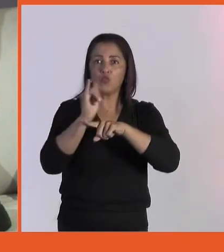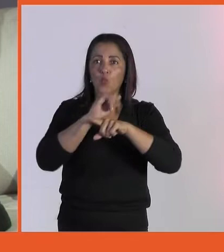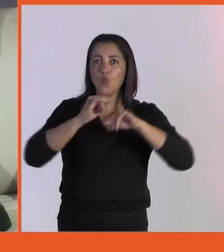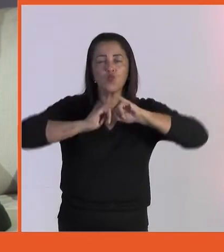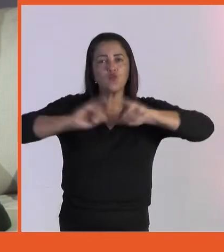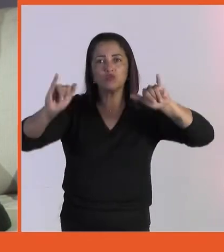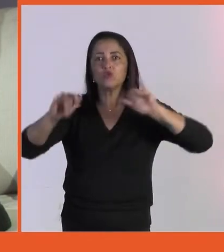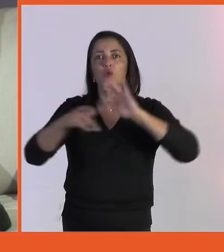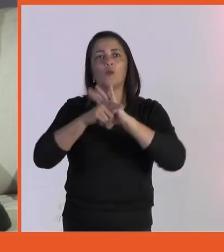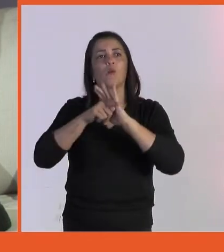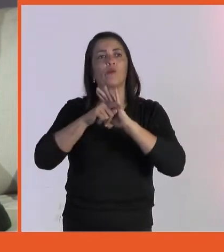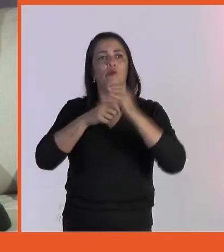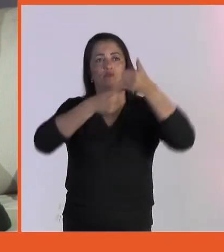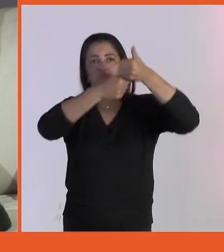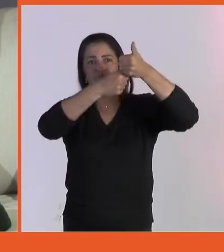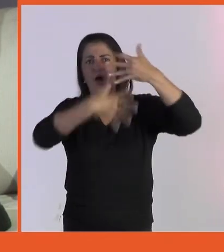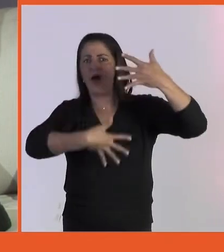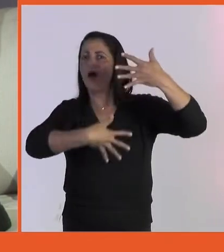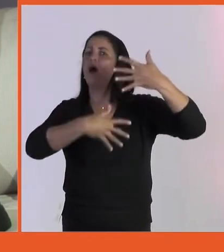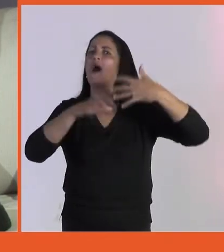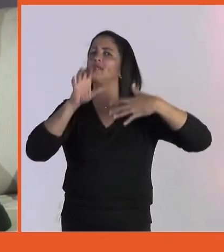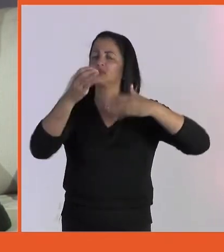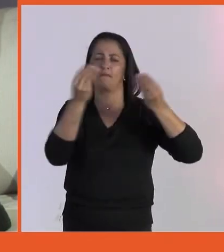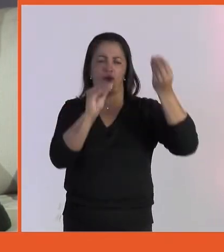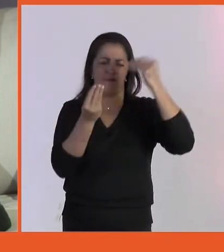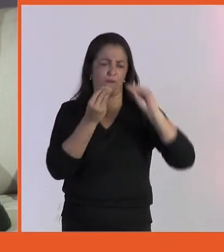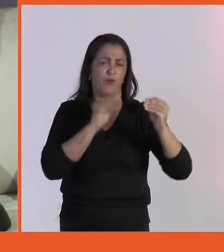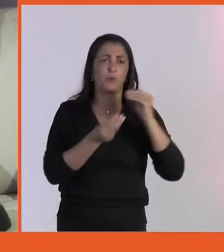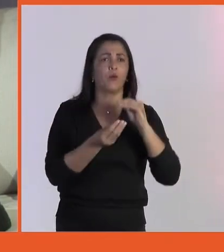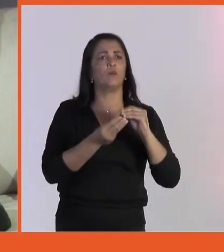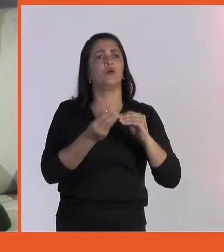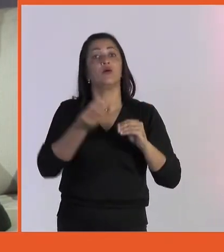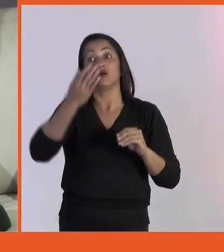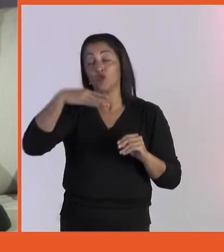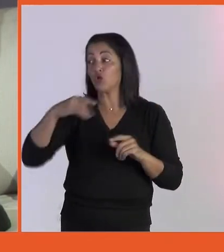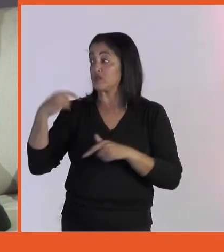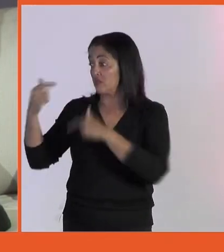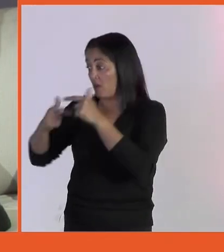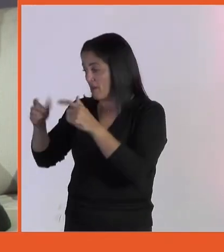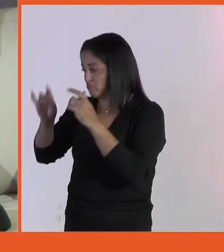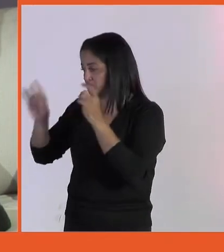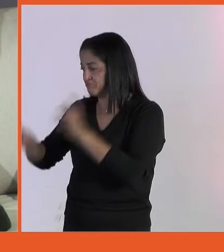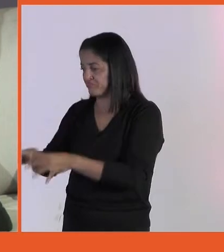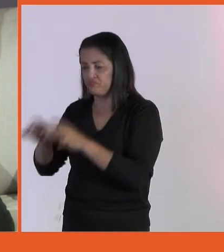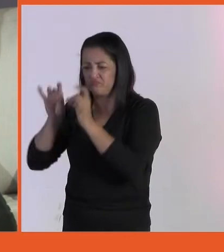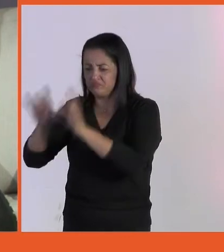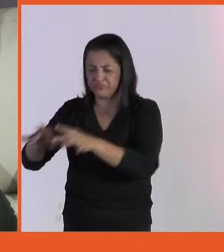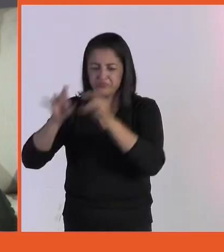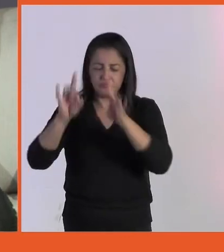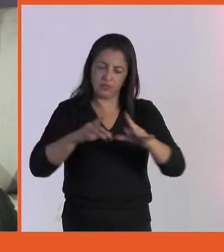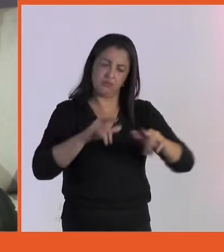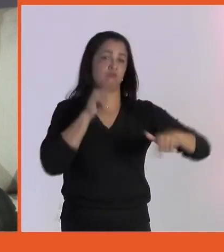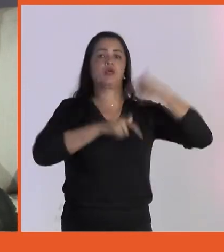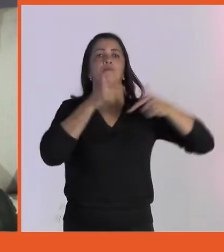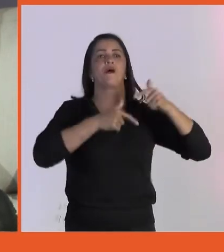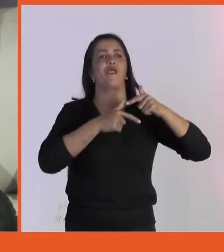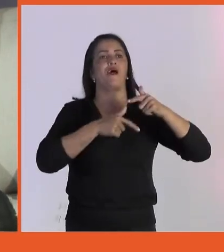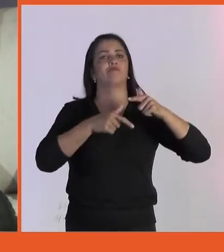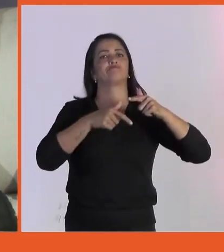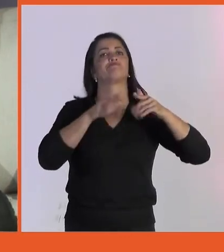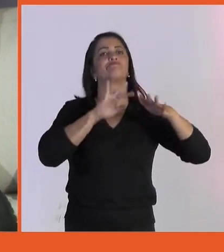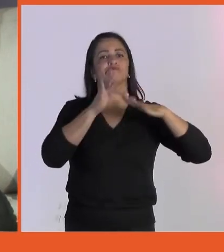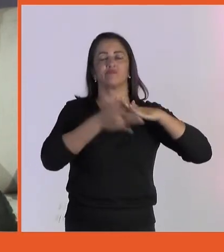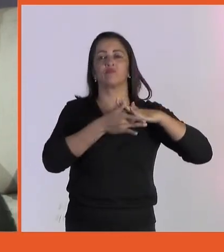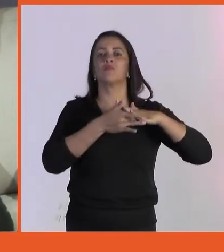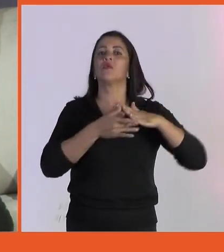aí. E é isso, sabe? Eu acho que, pô, a gente largou os nossos empregos formais pra poder trampar com isso, sabe? É. E isso continua dando muito